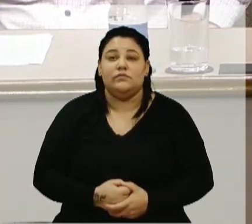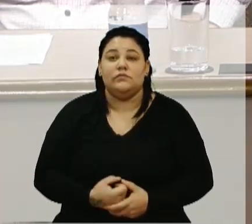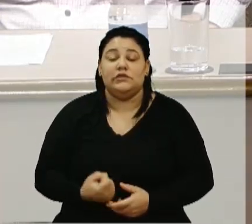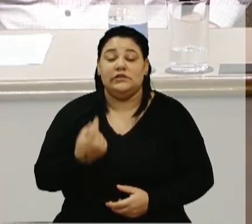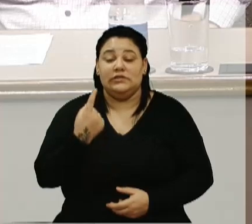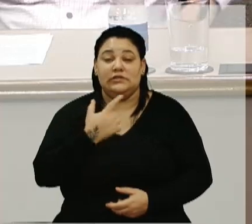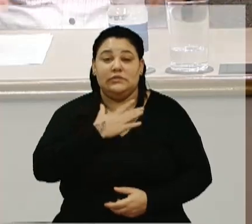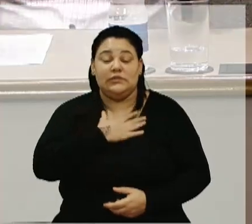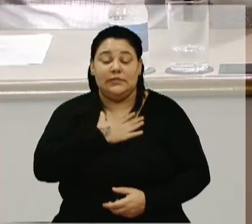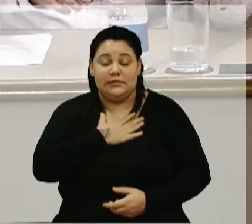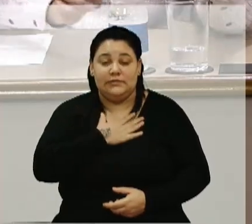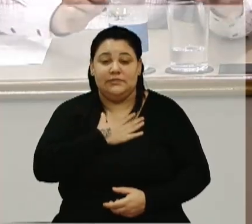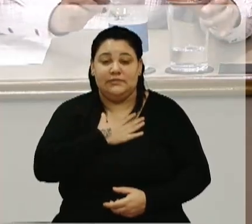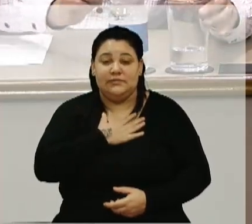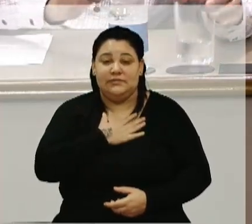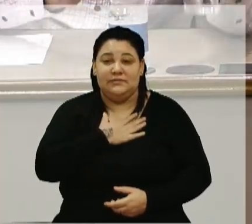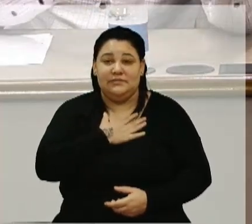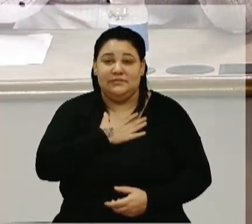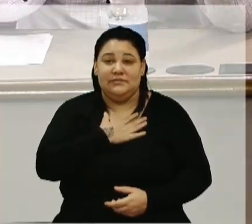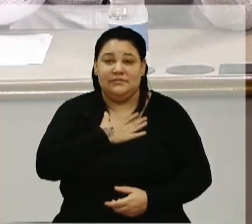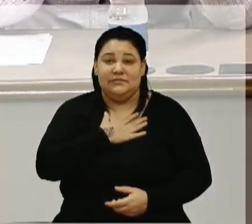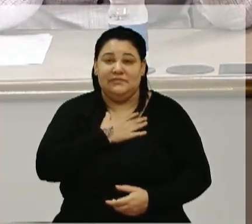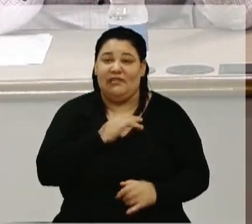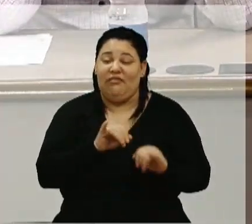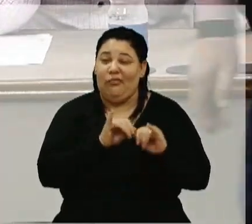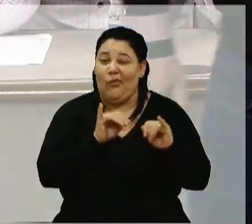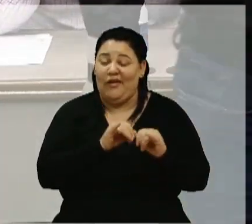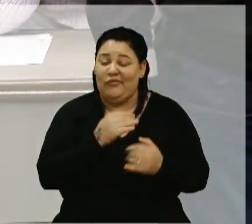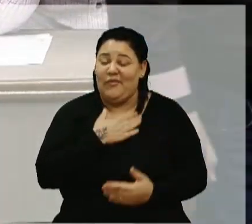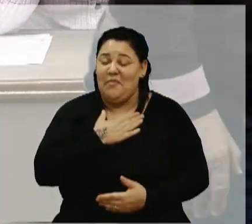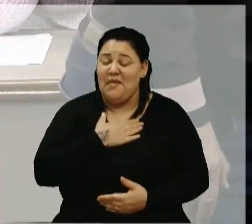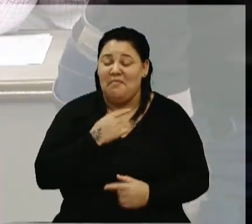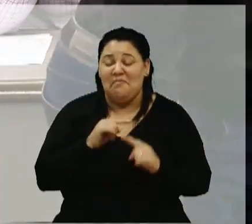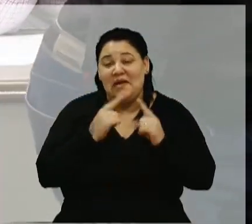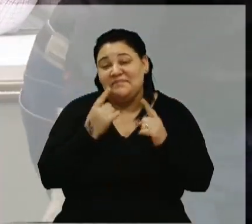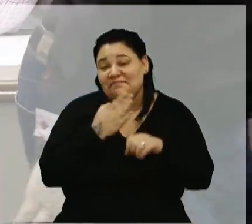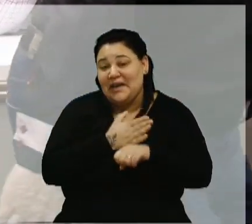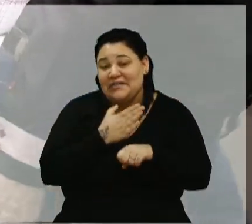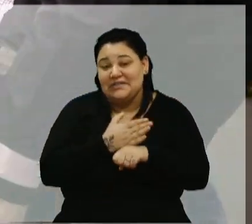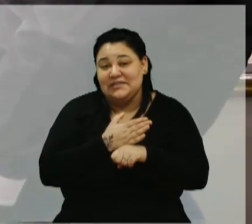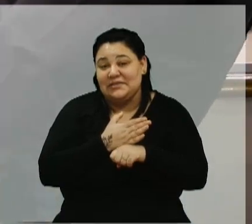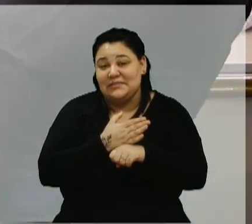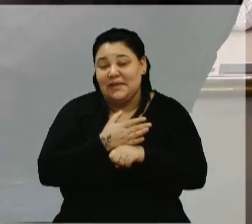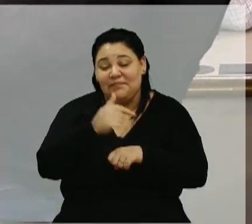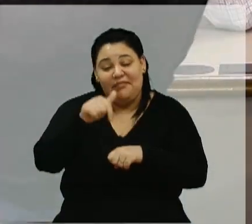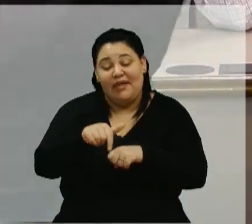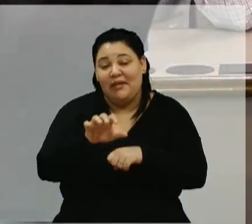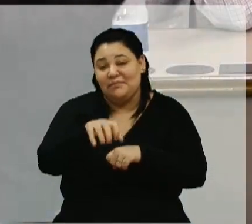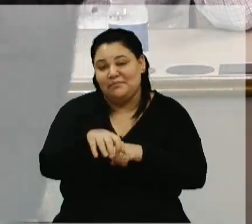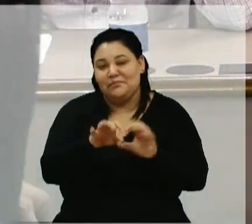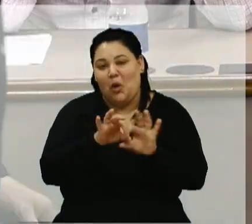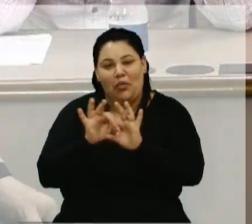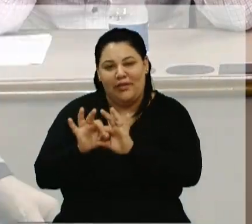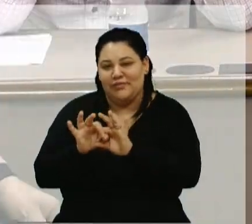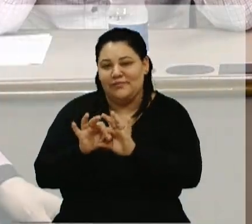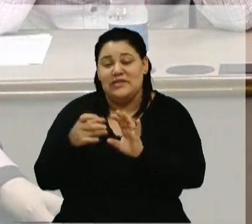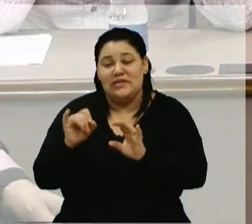mim, ridículas para mim, mas faz parte do parlamento. Se o